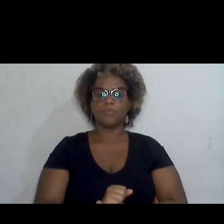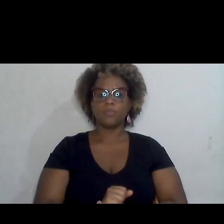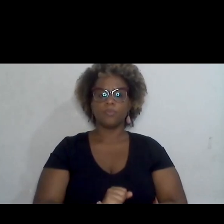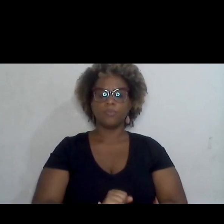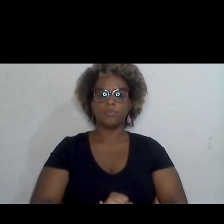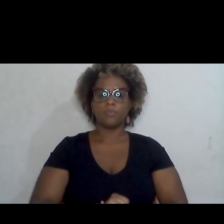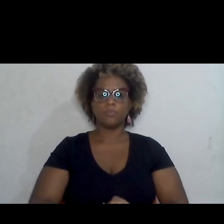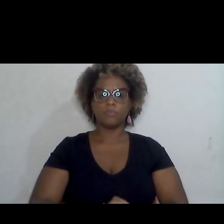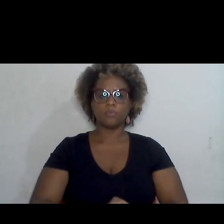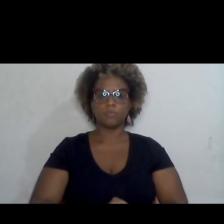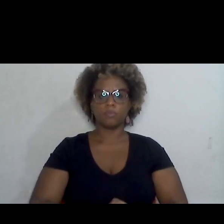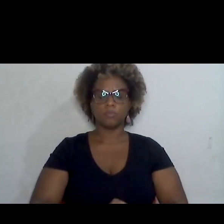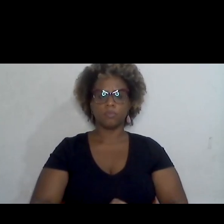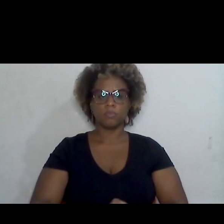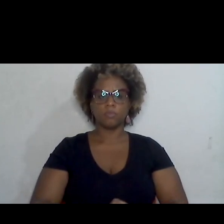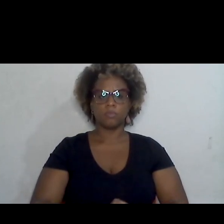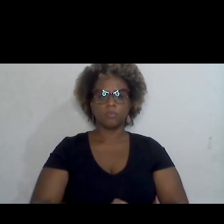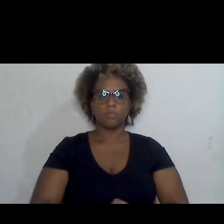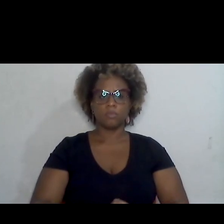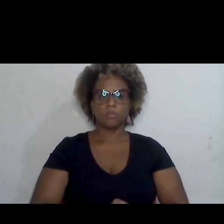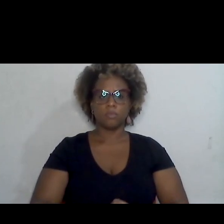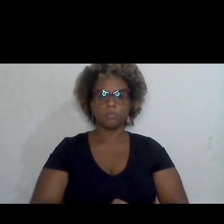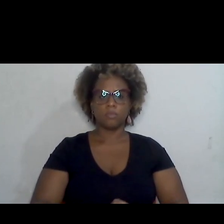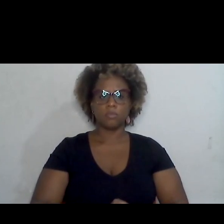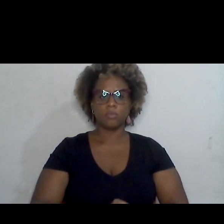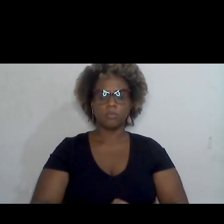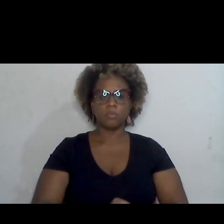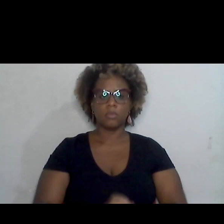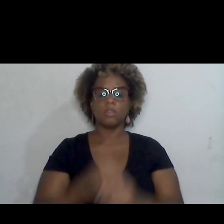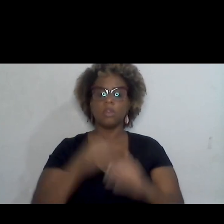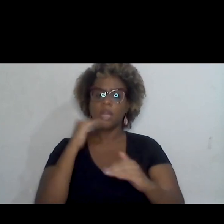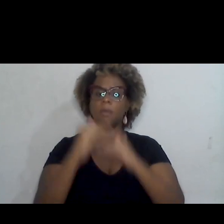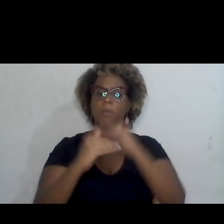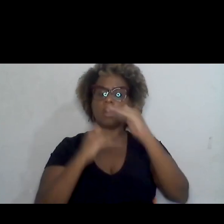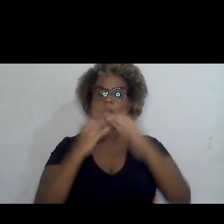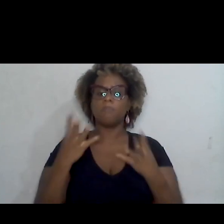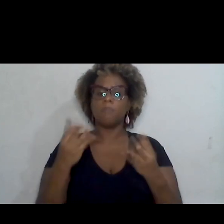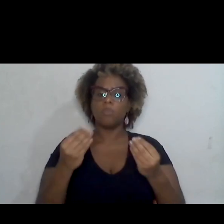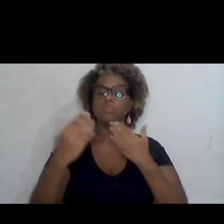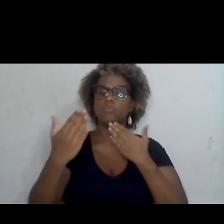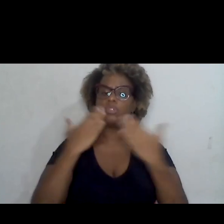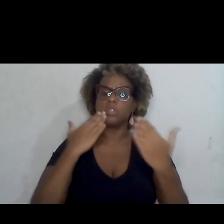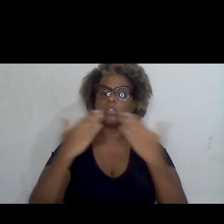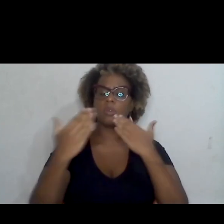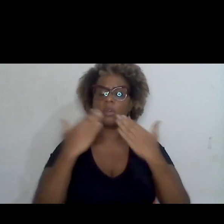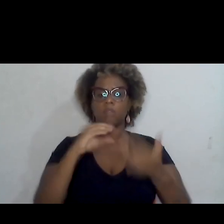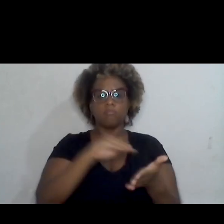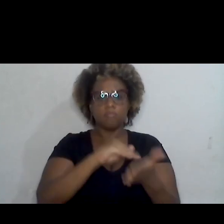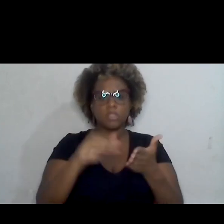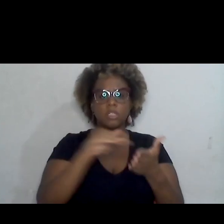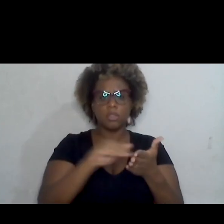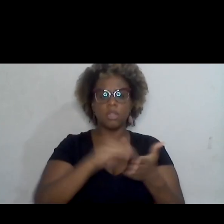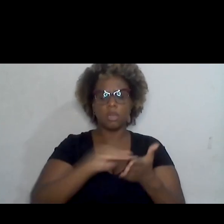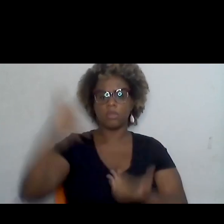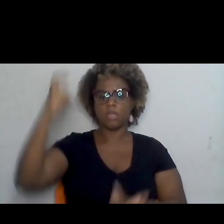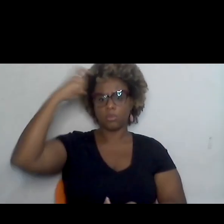é dentro da Secult, elaborado a partir de muito diálogo interno com o Conselho de Cultura. Por isso que ele vem ser apresentado aqui, que